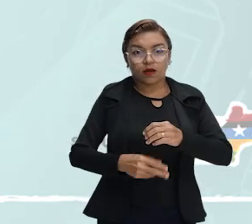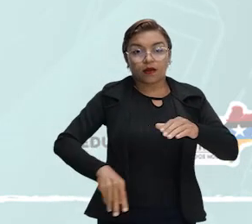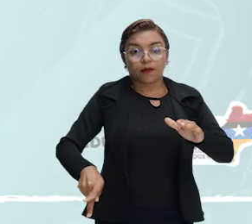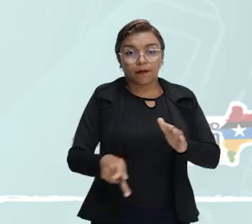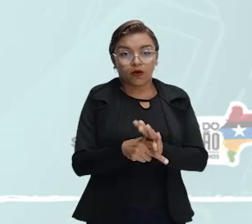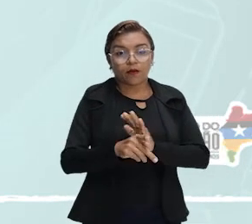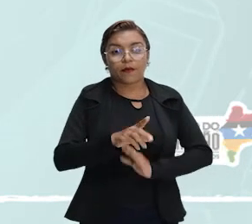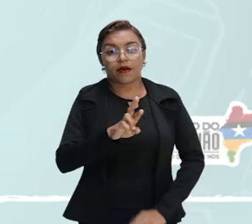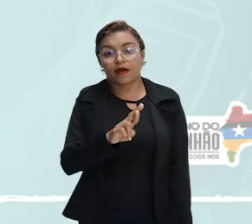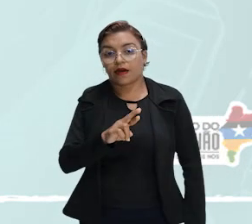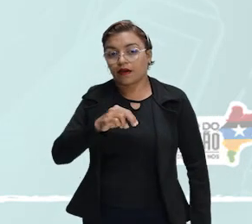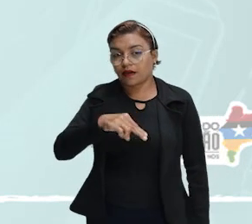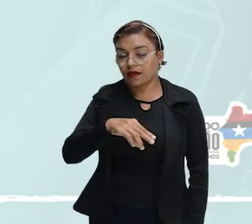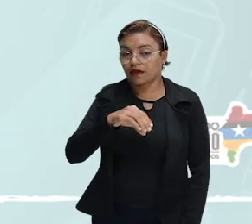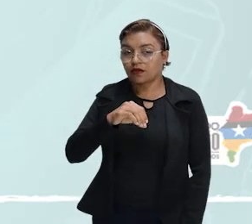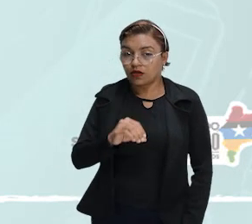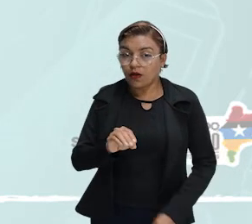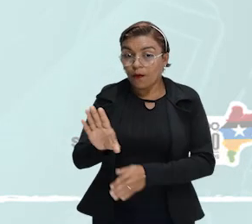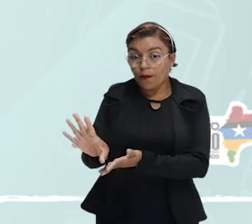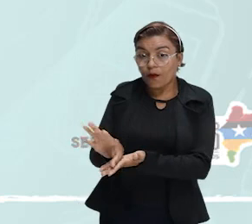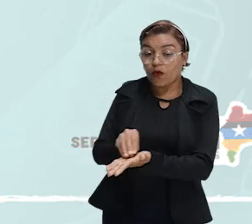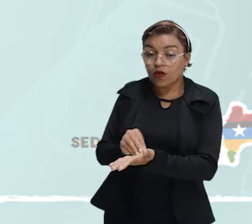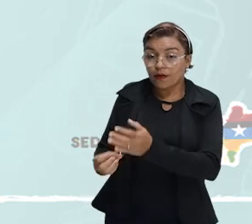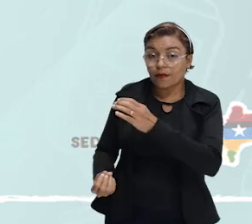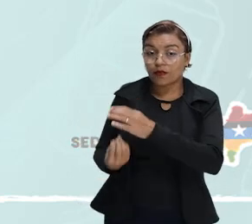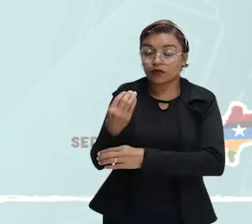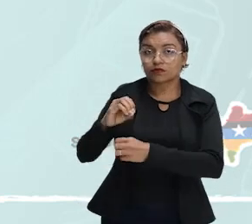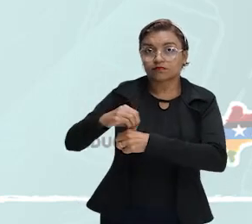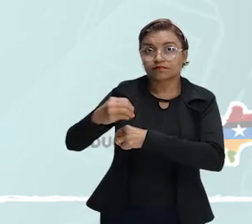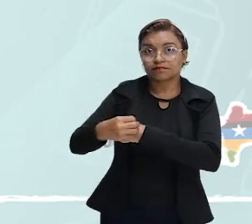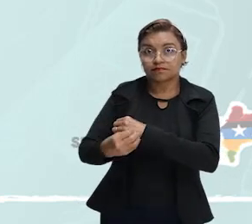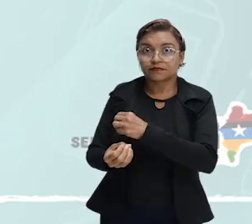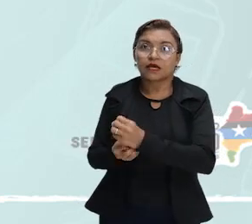RNA como molde para a produção de molécula